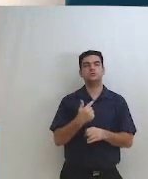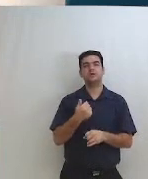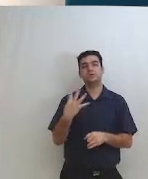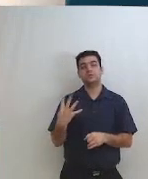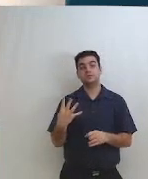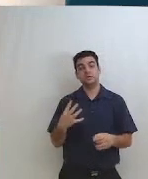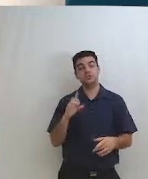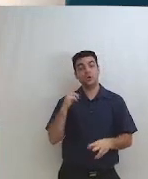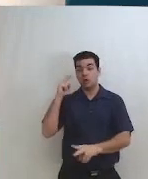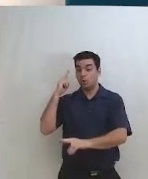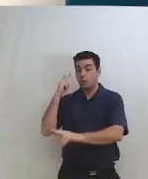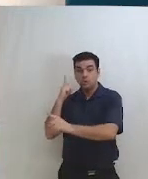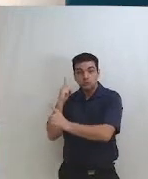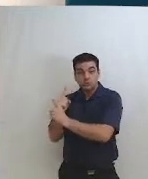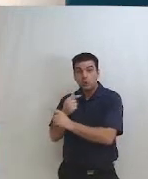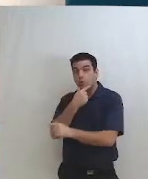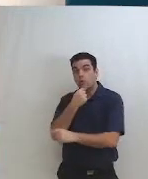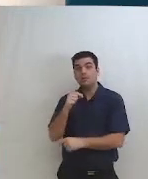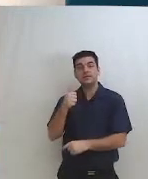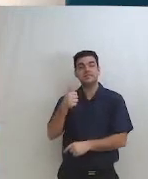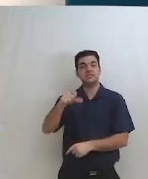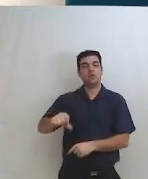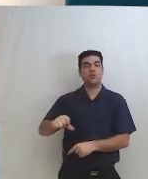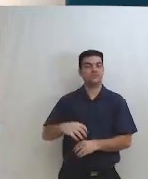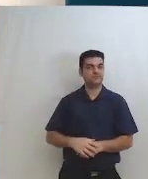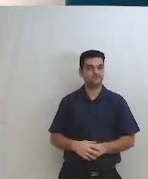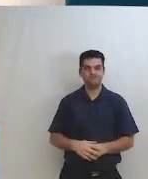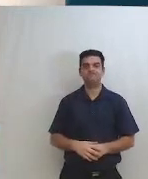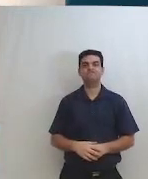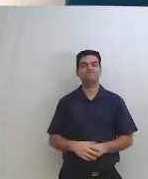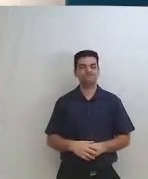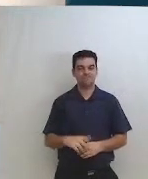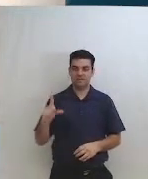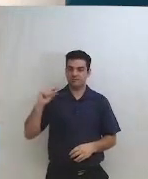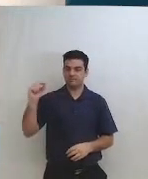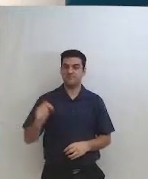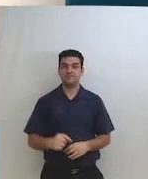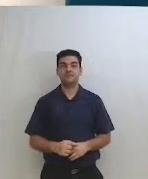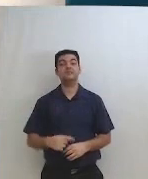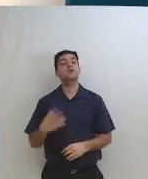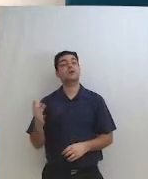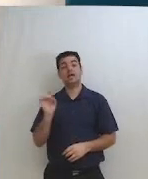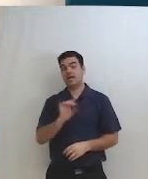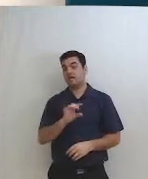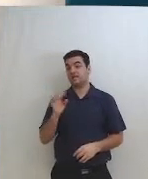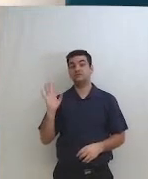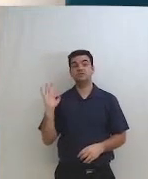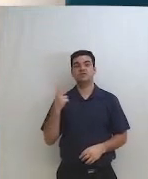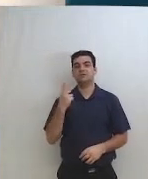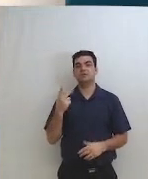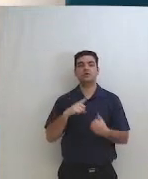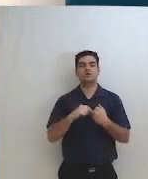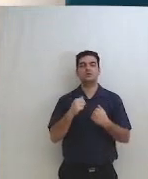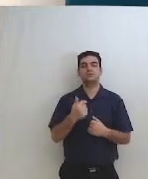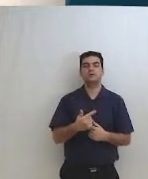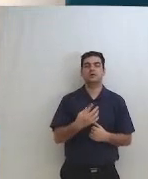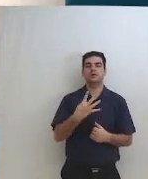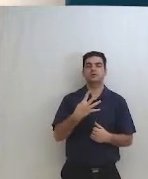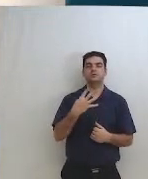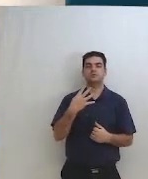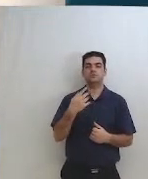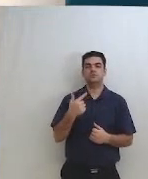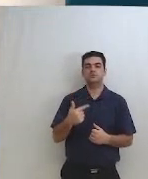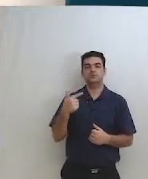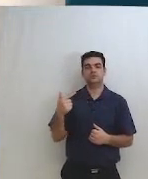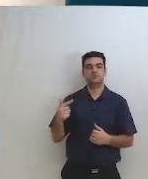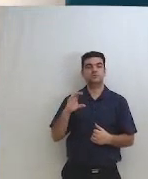conforme informações na página eletrônica do Tribunal de Origem, as partes já se manifestaram nos termos do artigo 422 do Código de Processo Penal. Assim, a submissão do